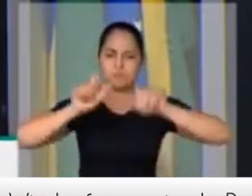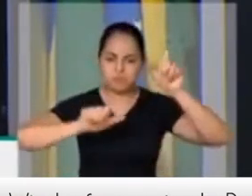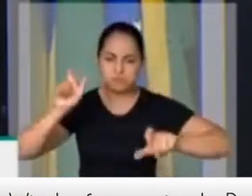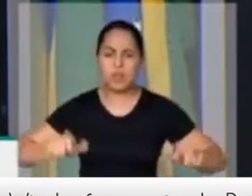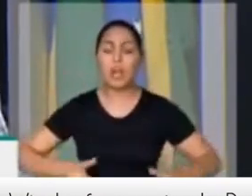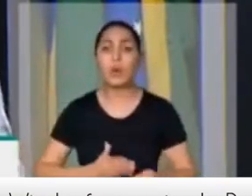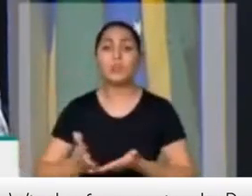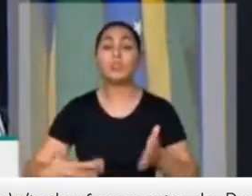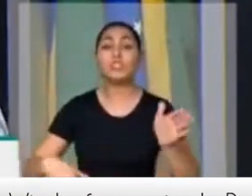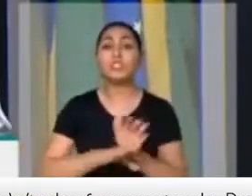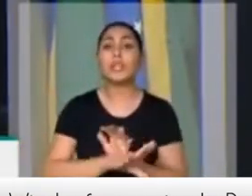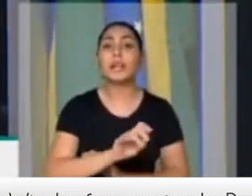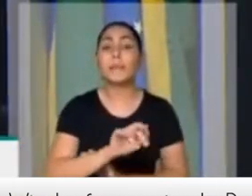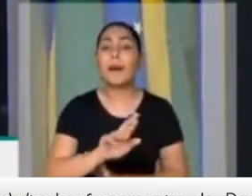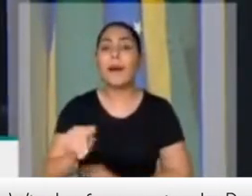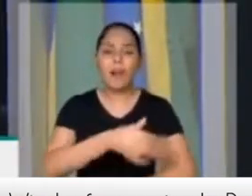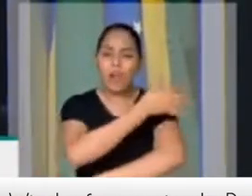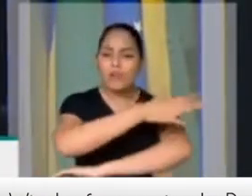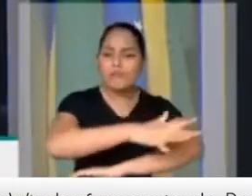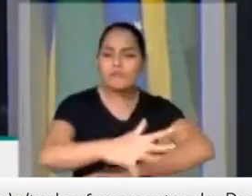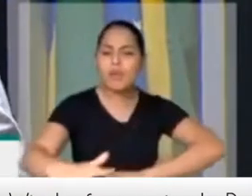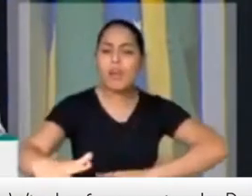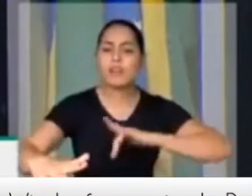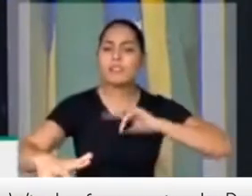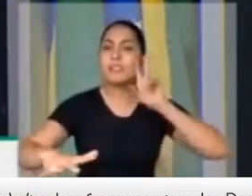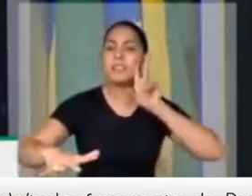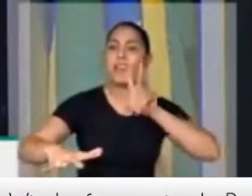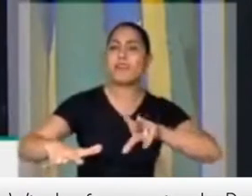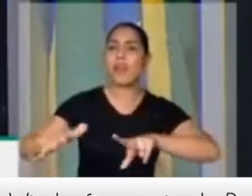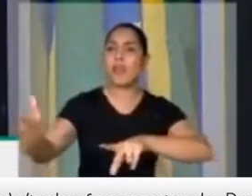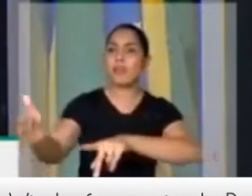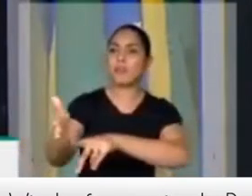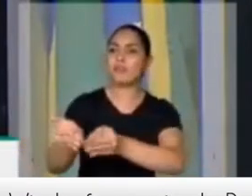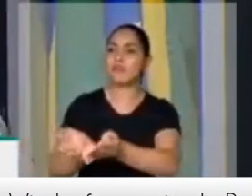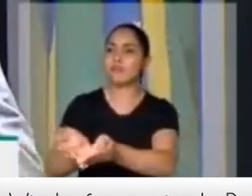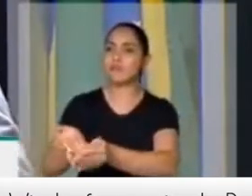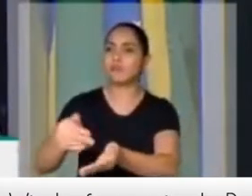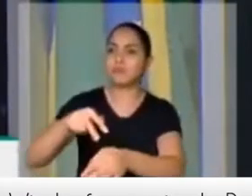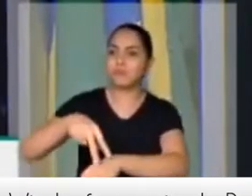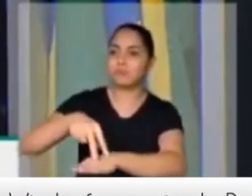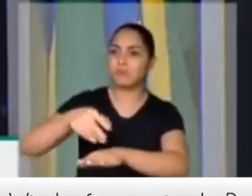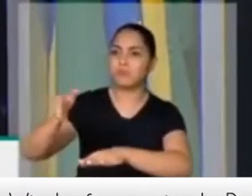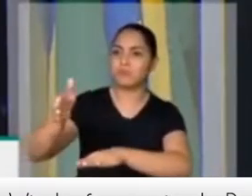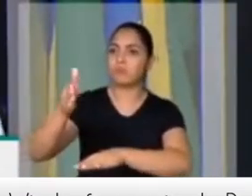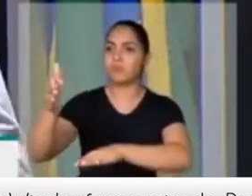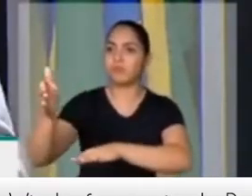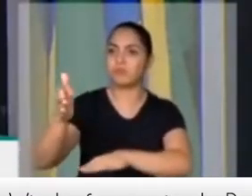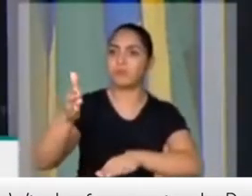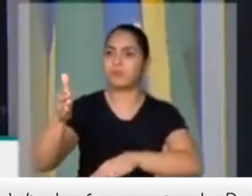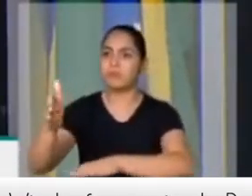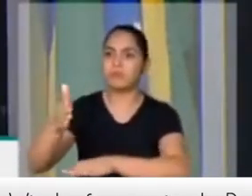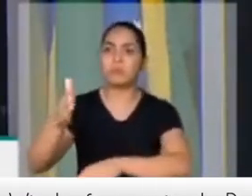barra da tijuca no rio de janeiro você vê aquelas velas im as ilhas tijucas eu sou morador da barra da tijuca há